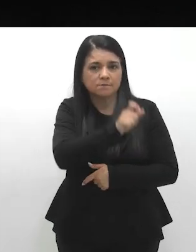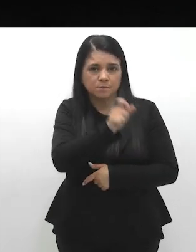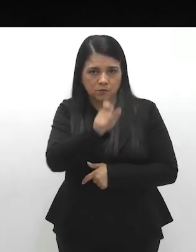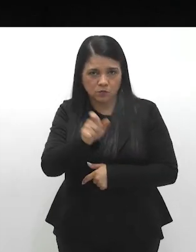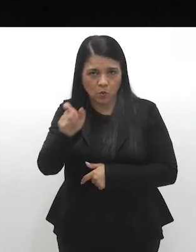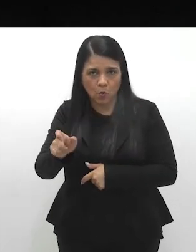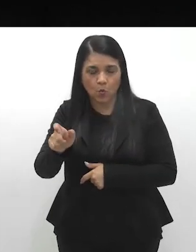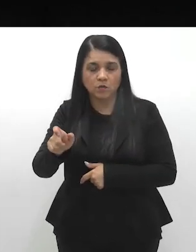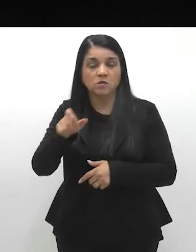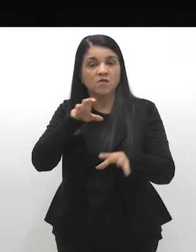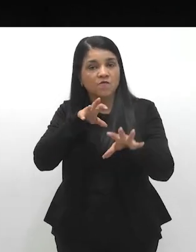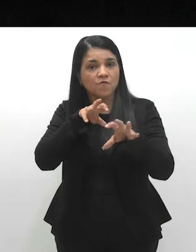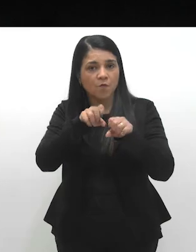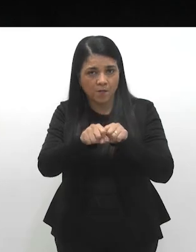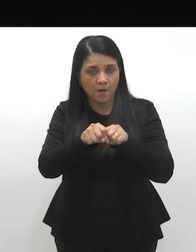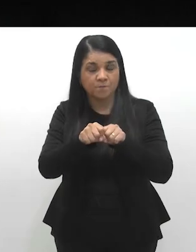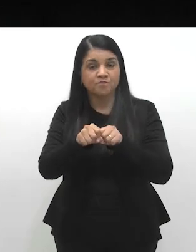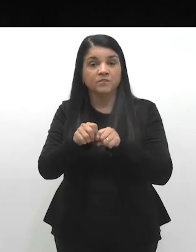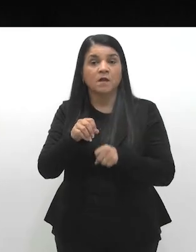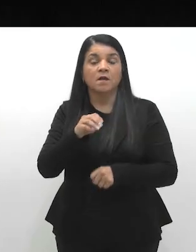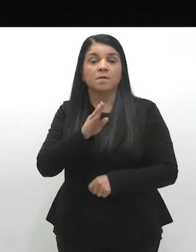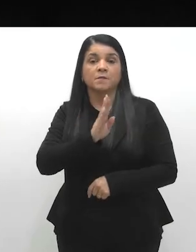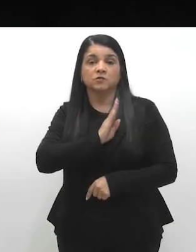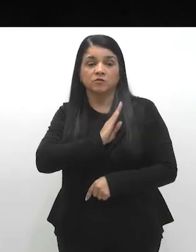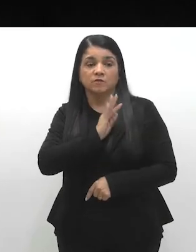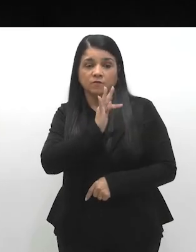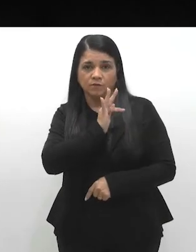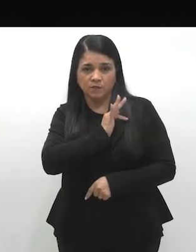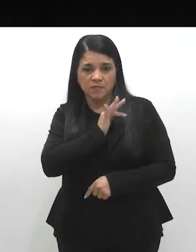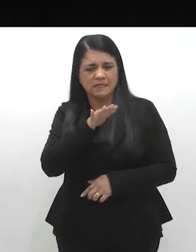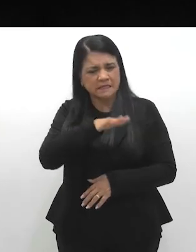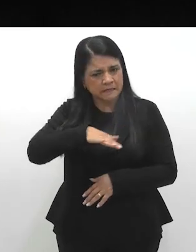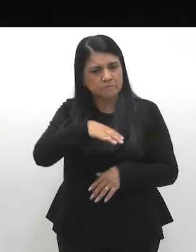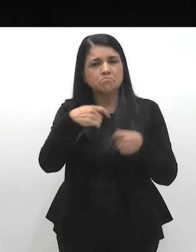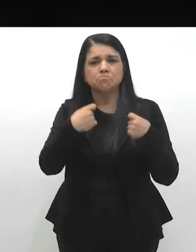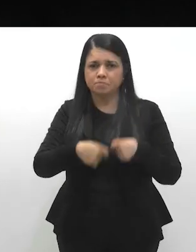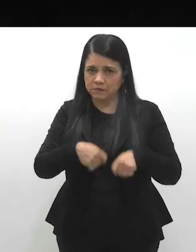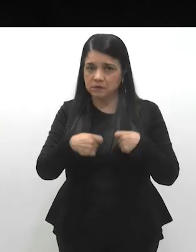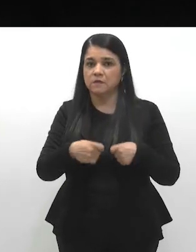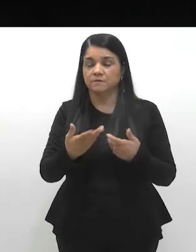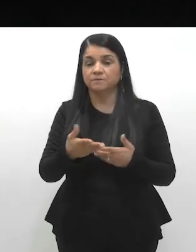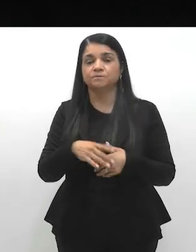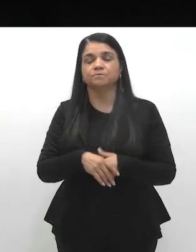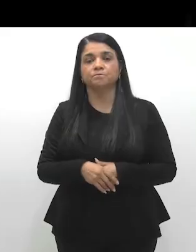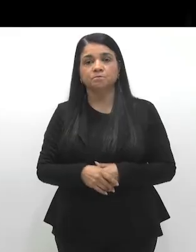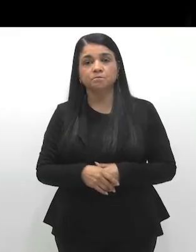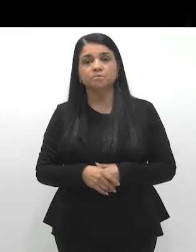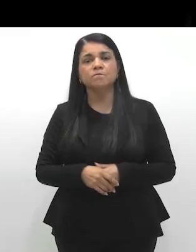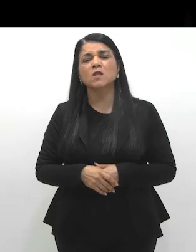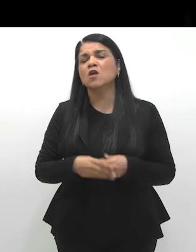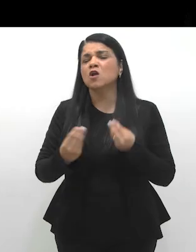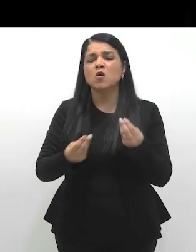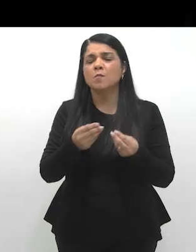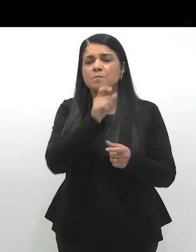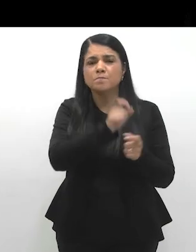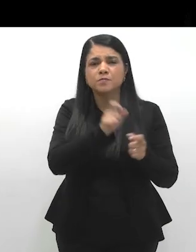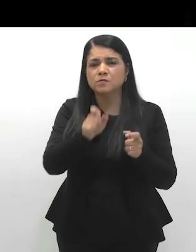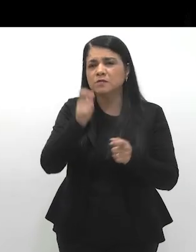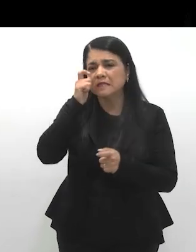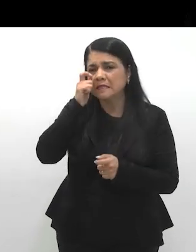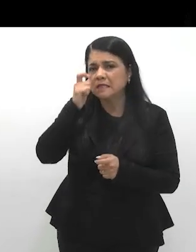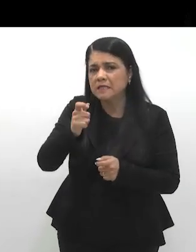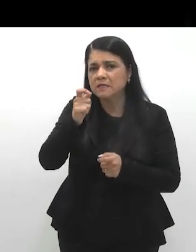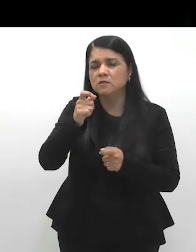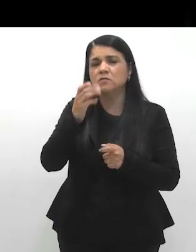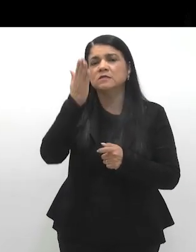tenham interesse em se formar, que aí na Baixada Fluminense é um local bastante necessário. E como é que as pessoas que